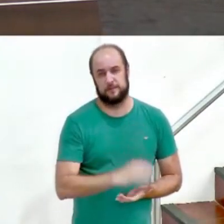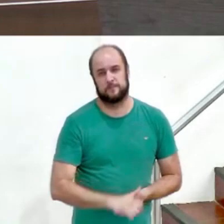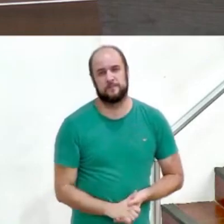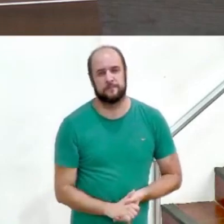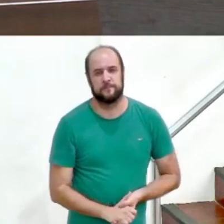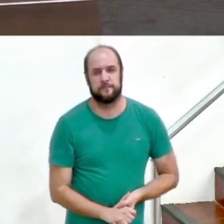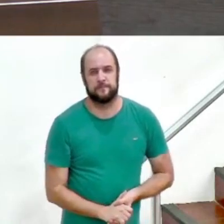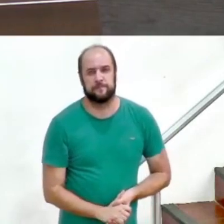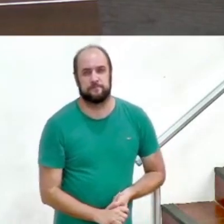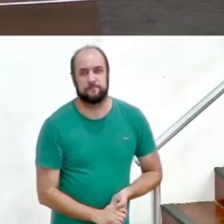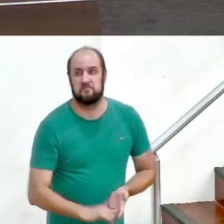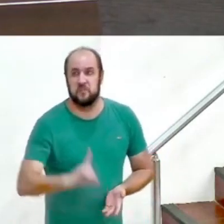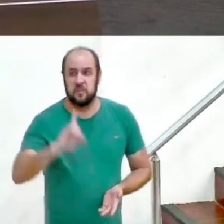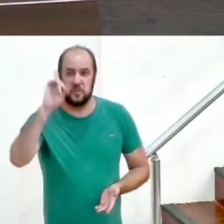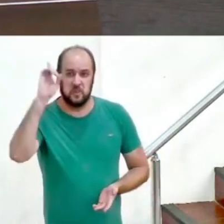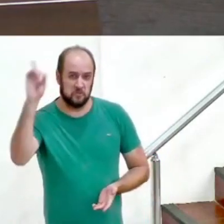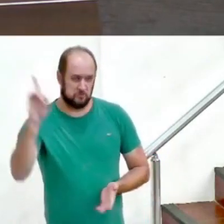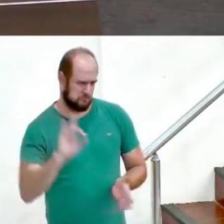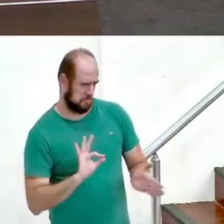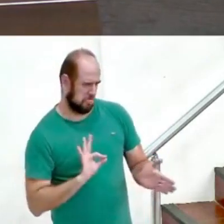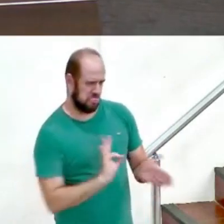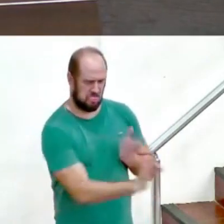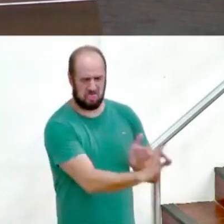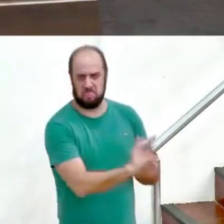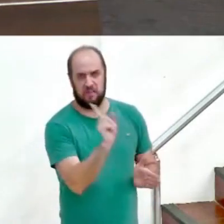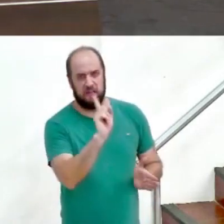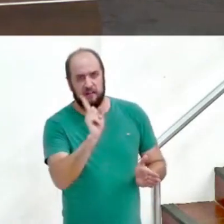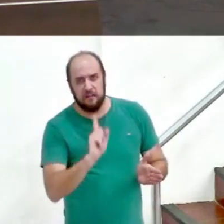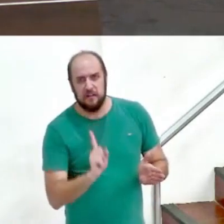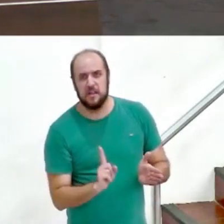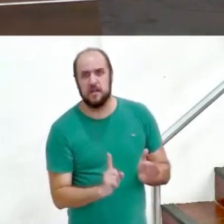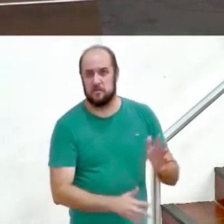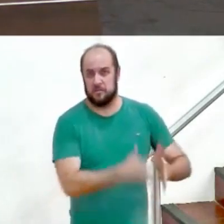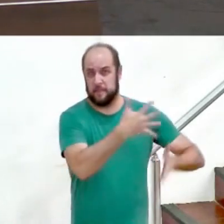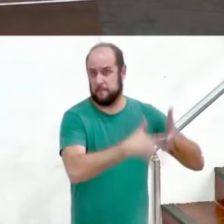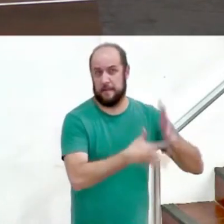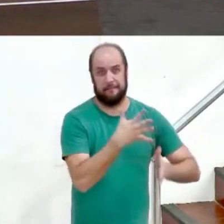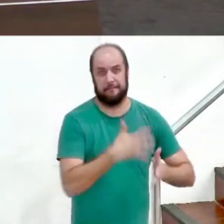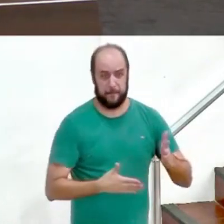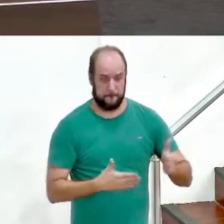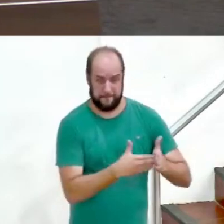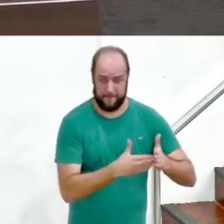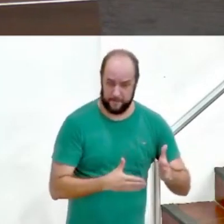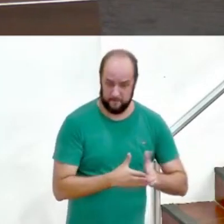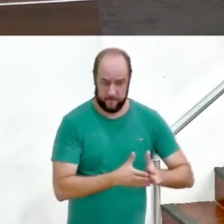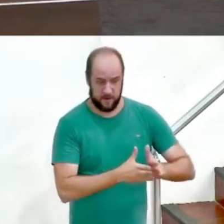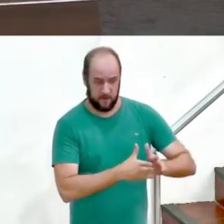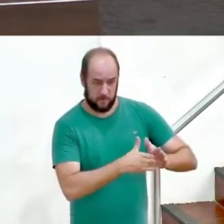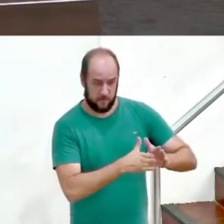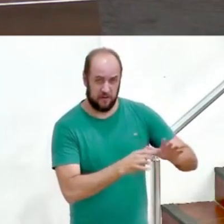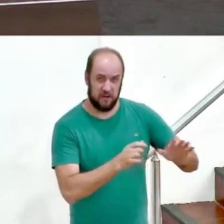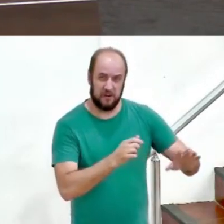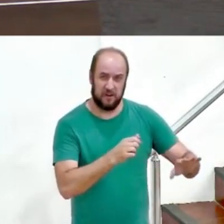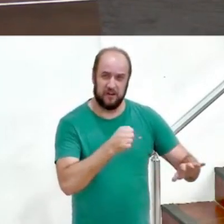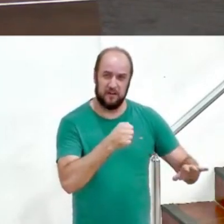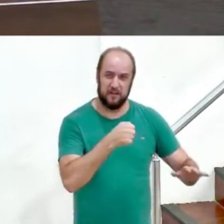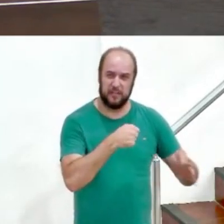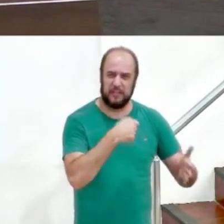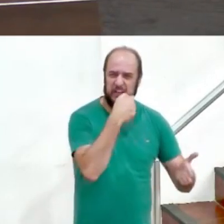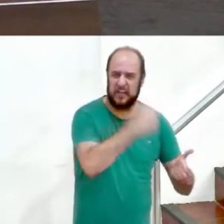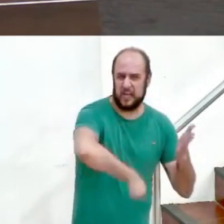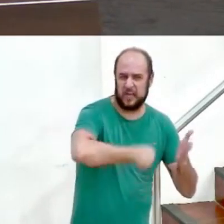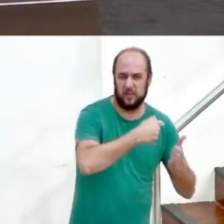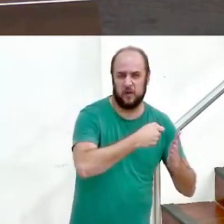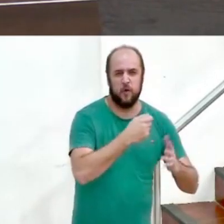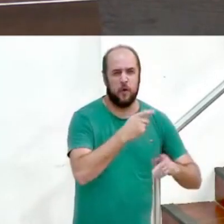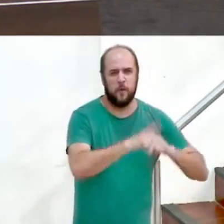E Deus não está rechaçando, Deus não está impedindo ou oprimindo este povo,